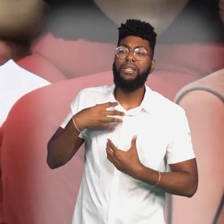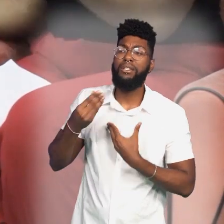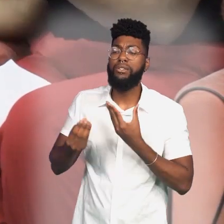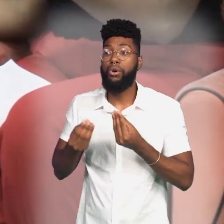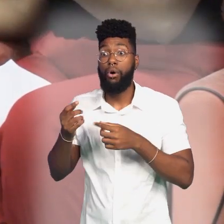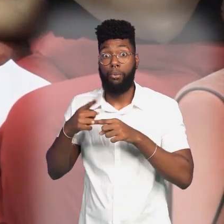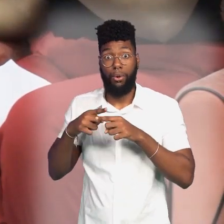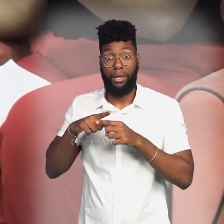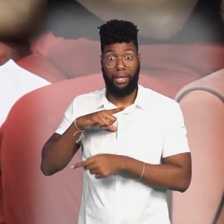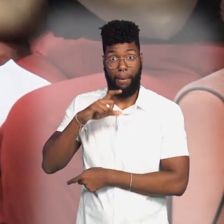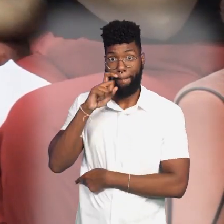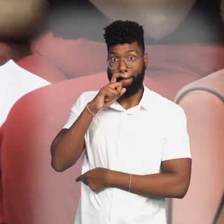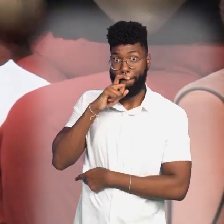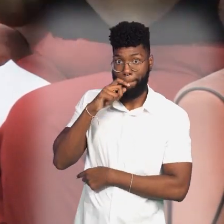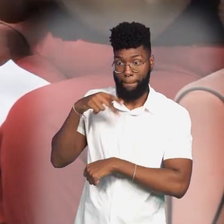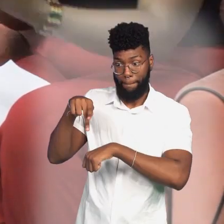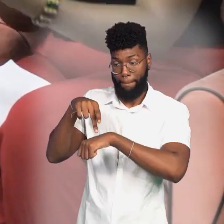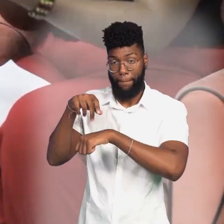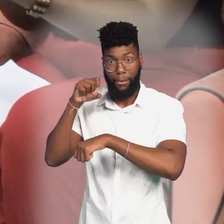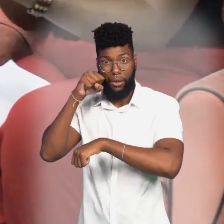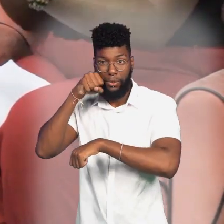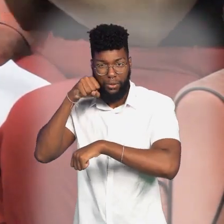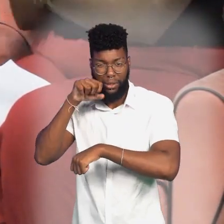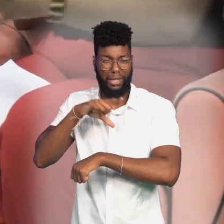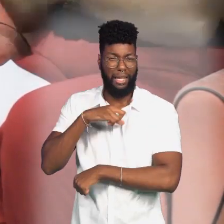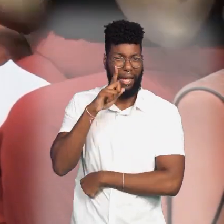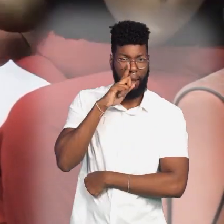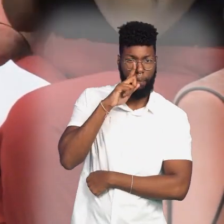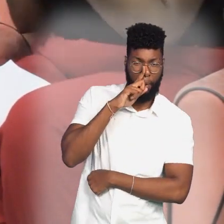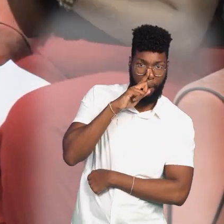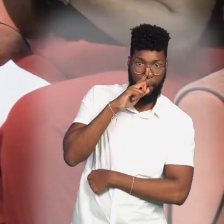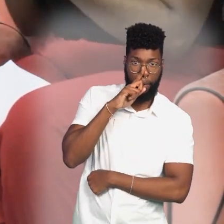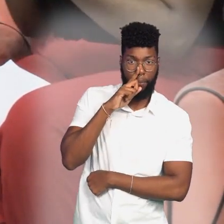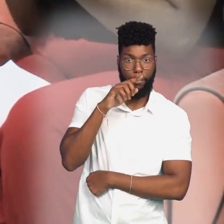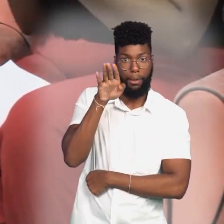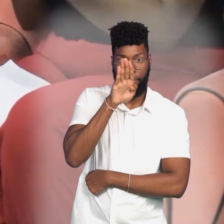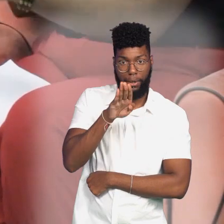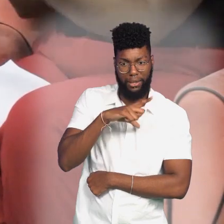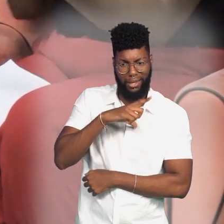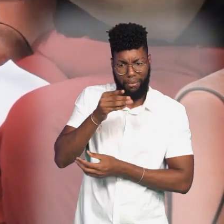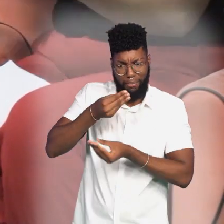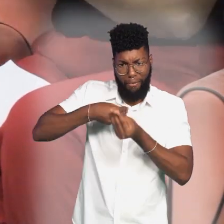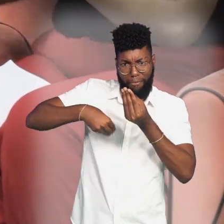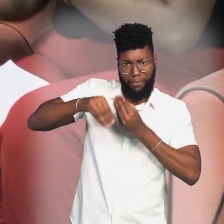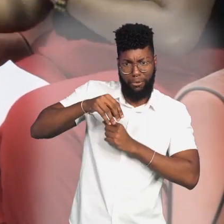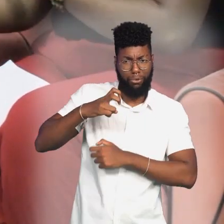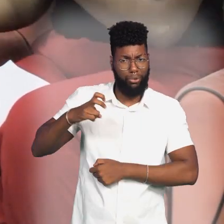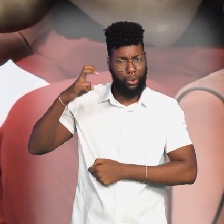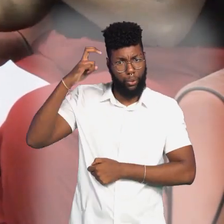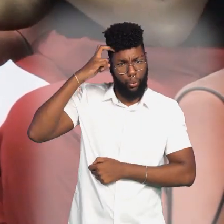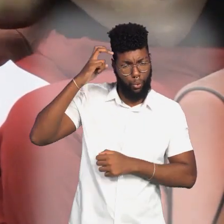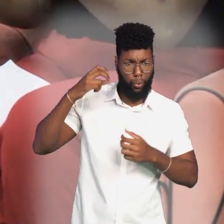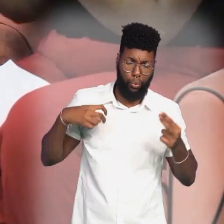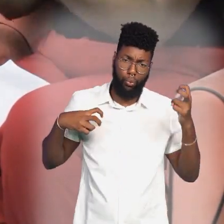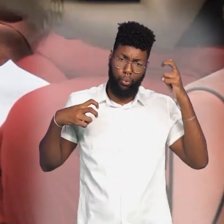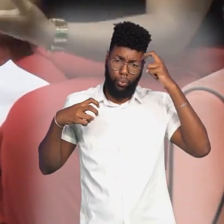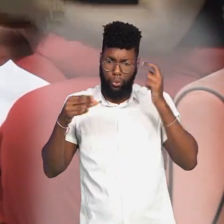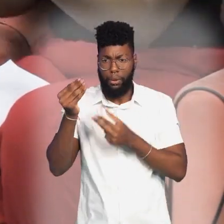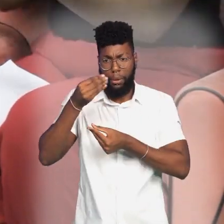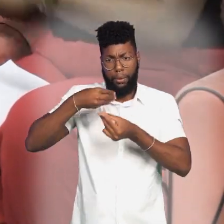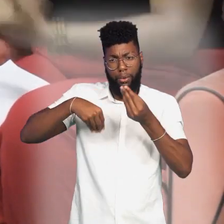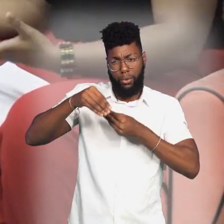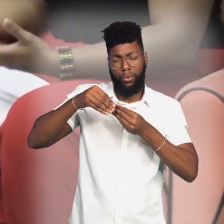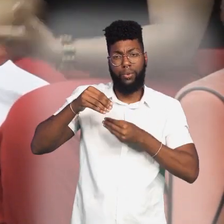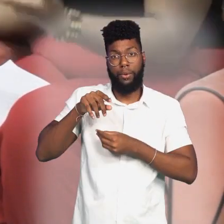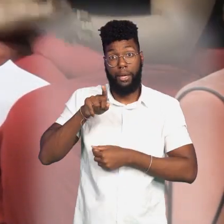pai senegalês, né, a mãe brasileira, e tem essa mistura de tudo e que pode ter essa oportunidade de, enfim, né? Ela já foi